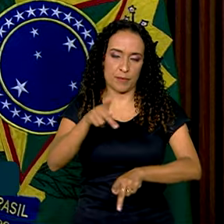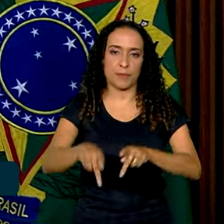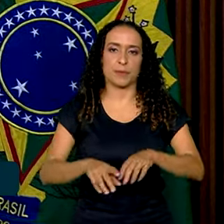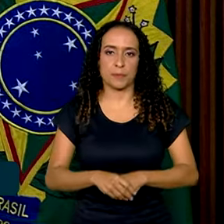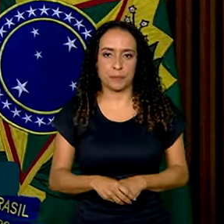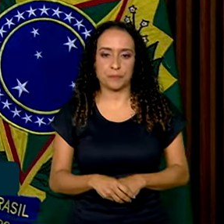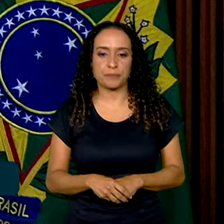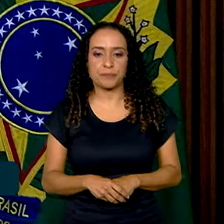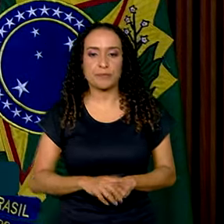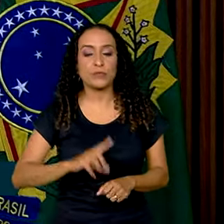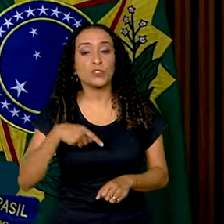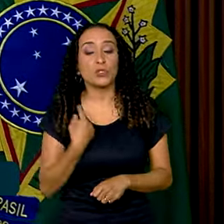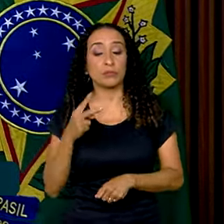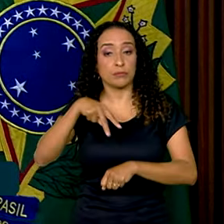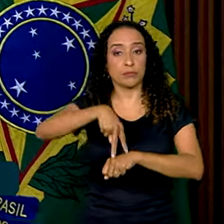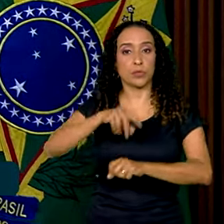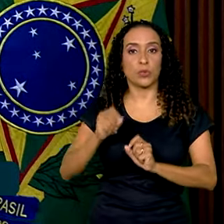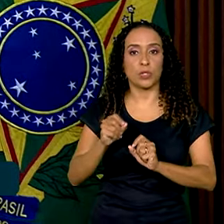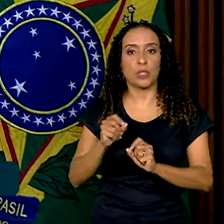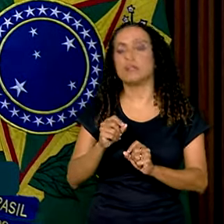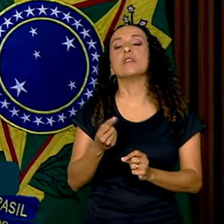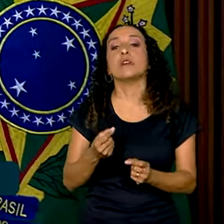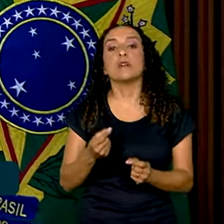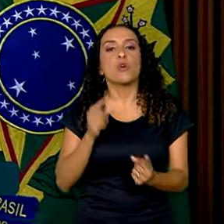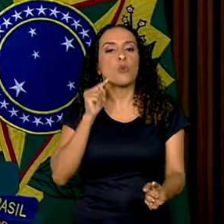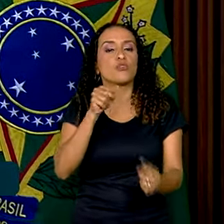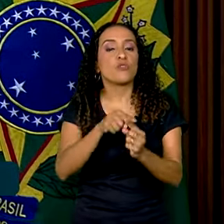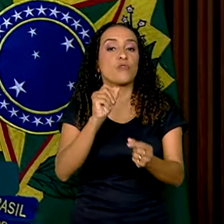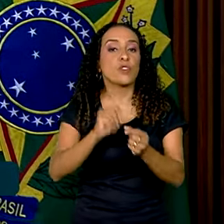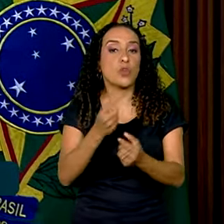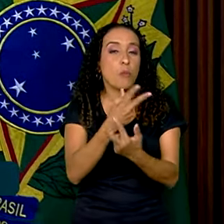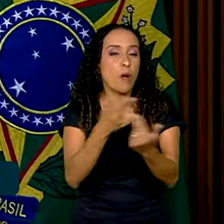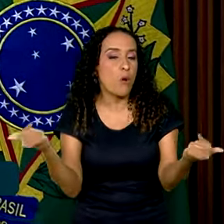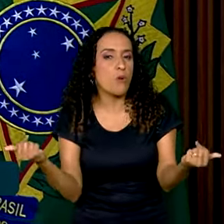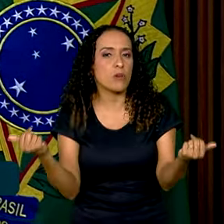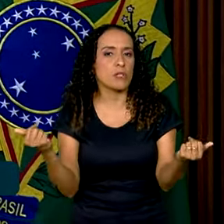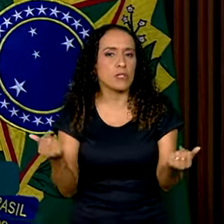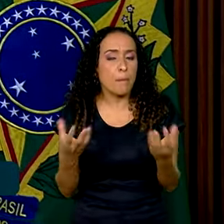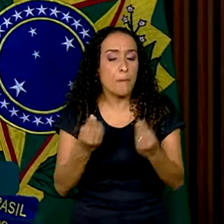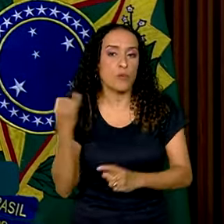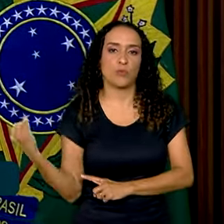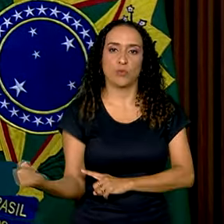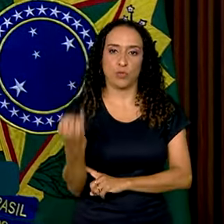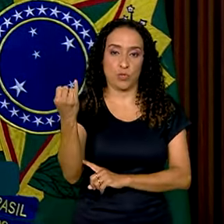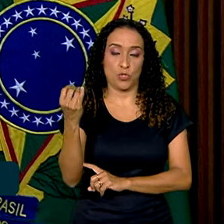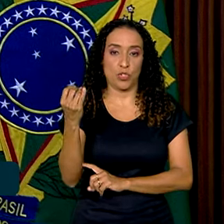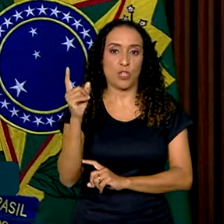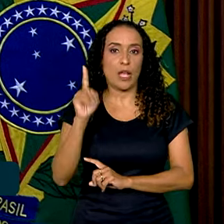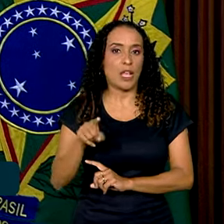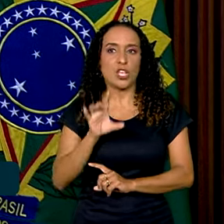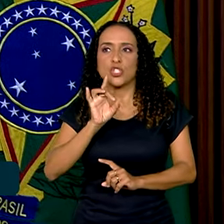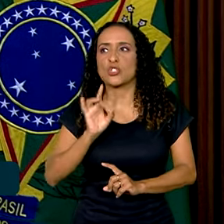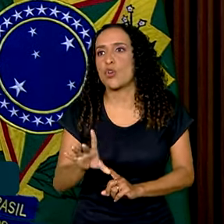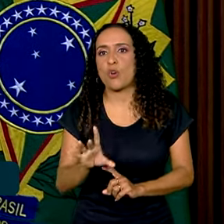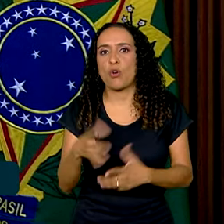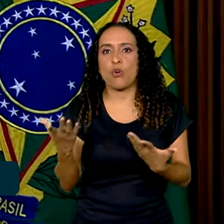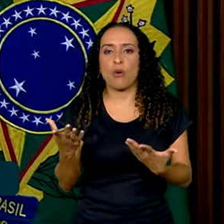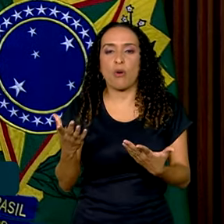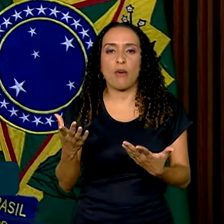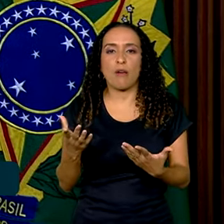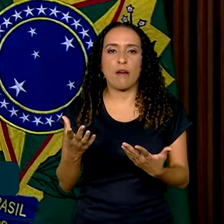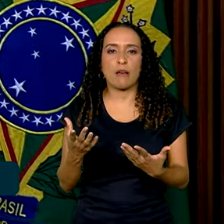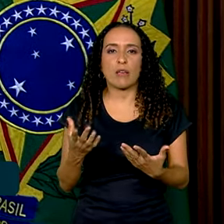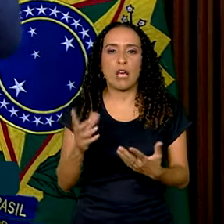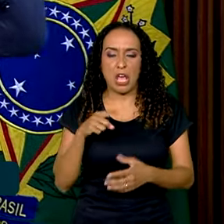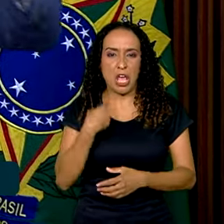população. Nós estamos aqui com a incumbência de fazer uma coisa muito importante, que não é só